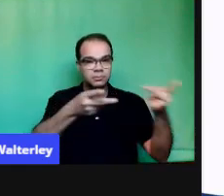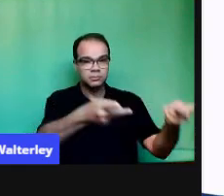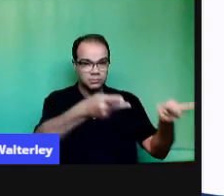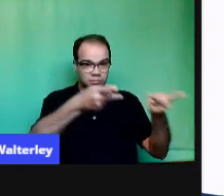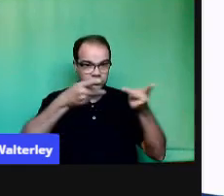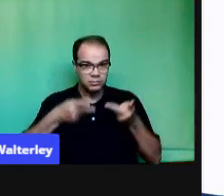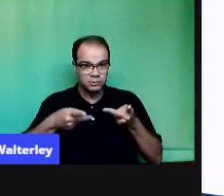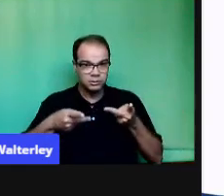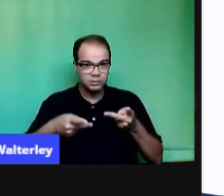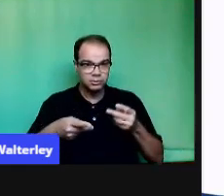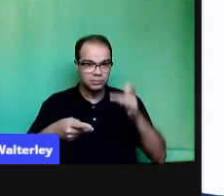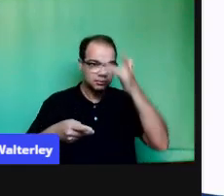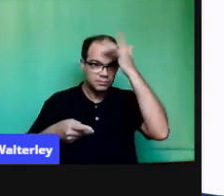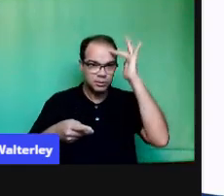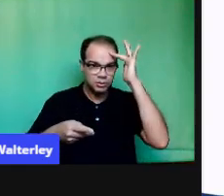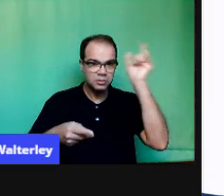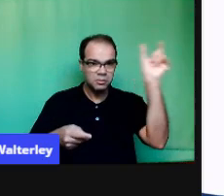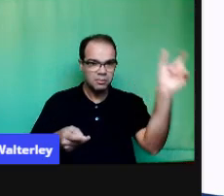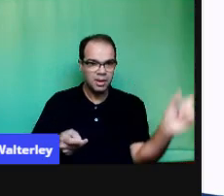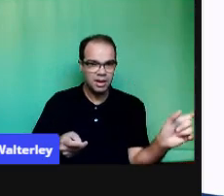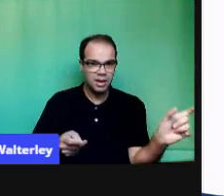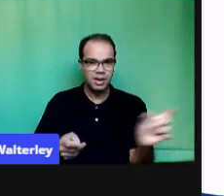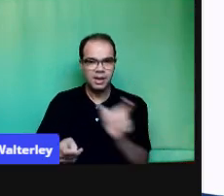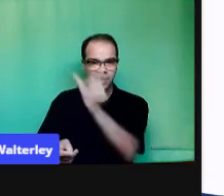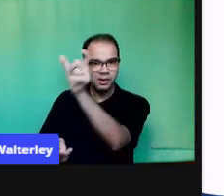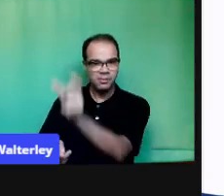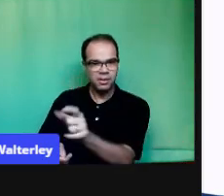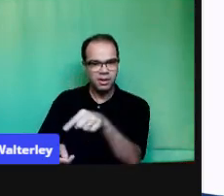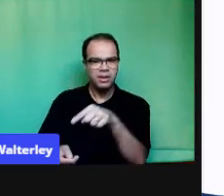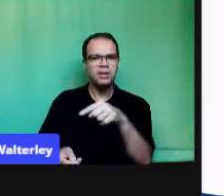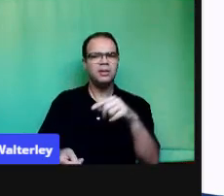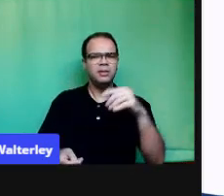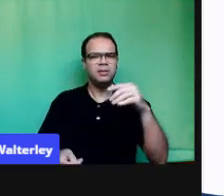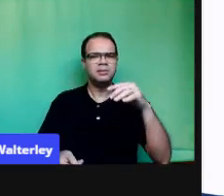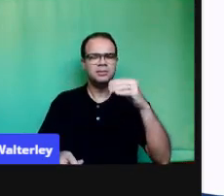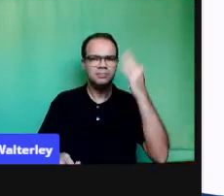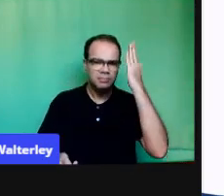vou apresentá-los subsequentemente, para nos dar